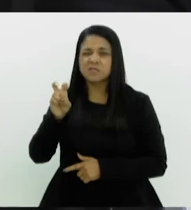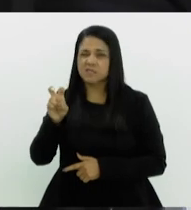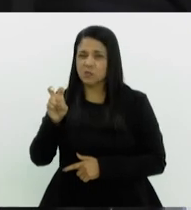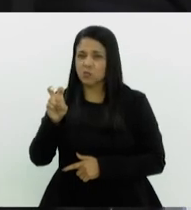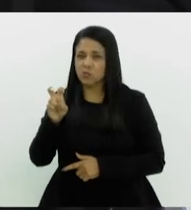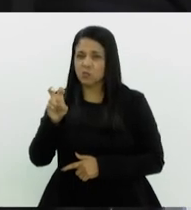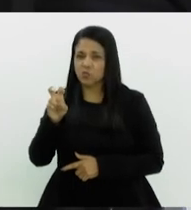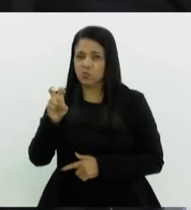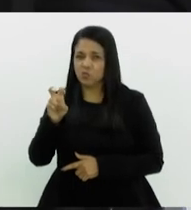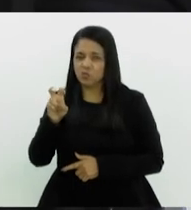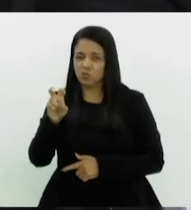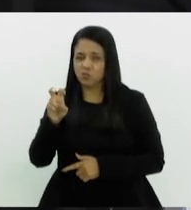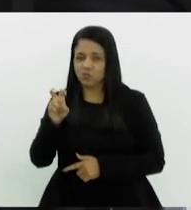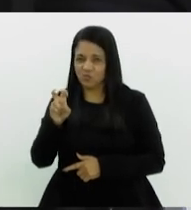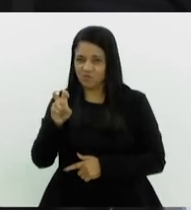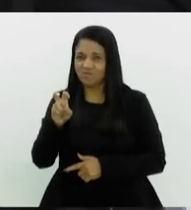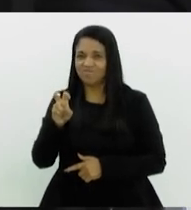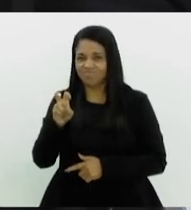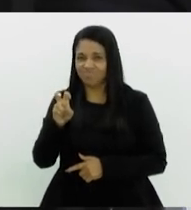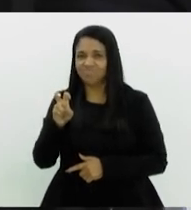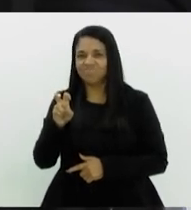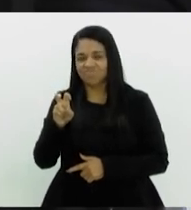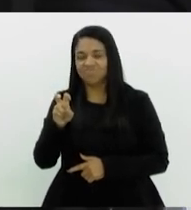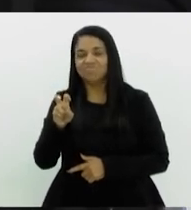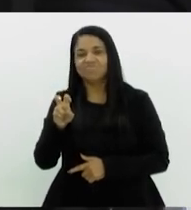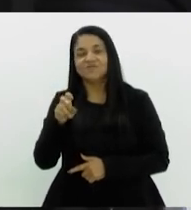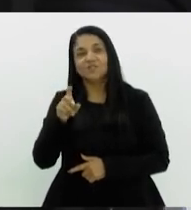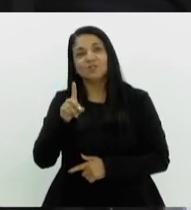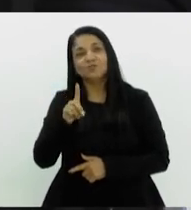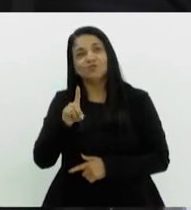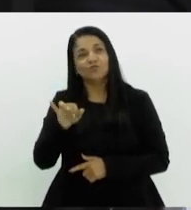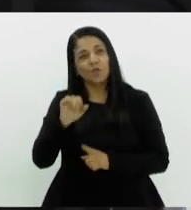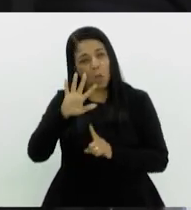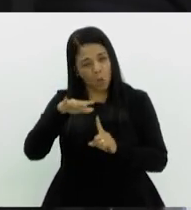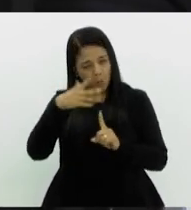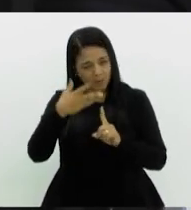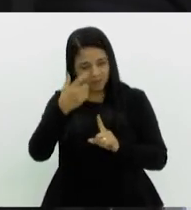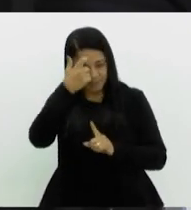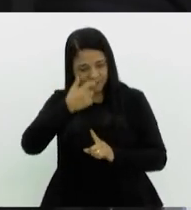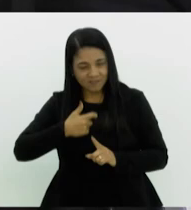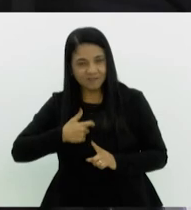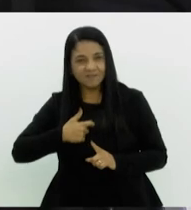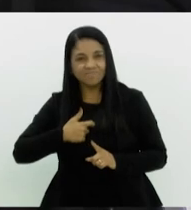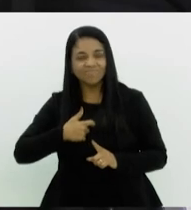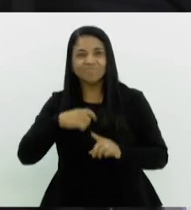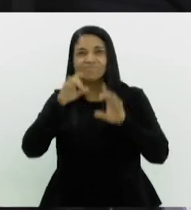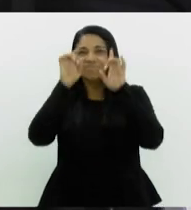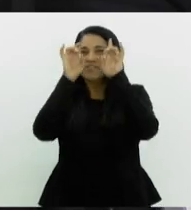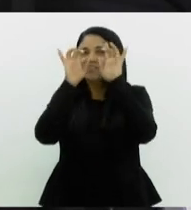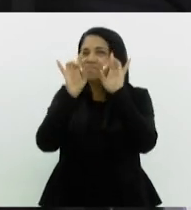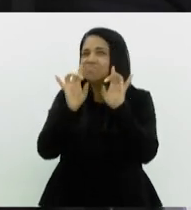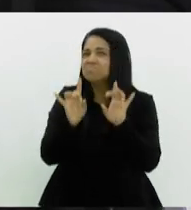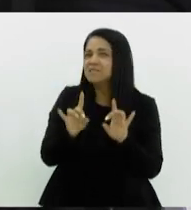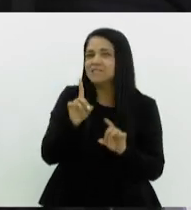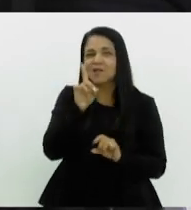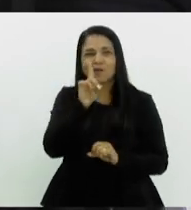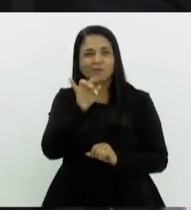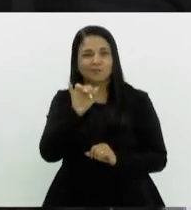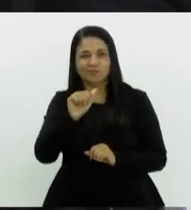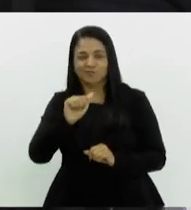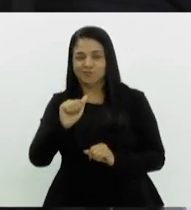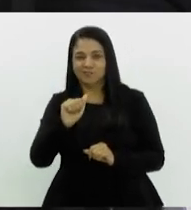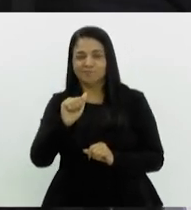falha a memória. Naquele dia, foi um dia especial, um dia em